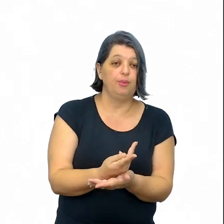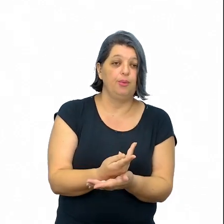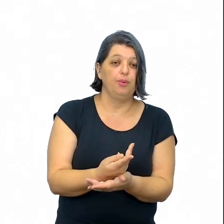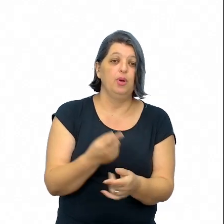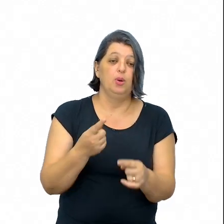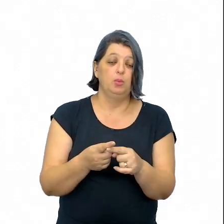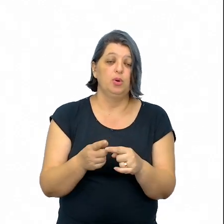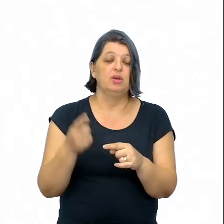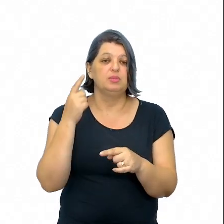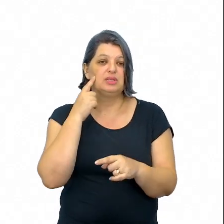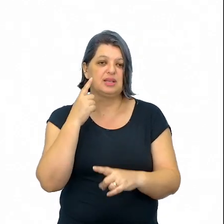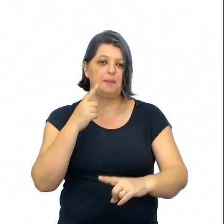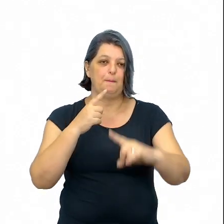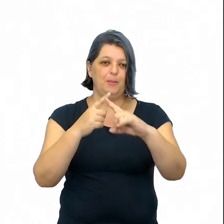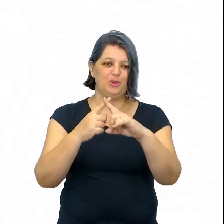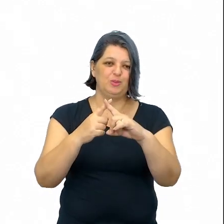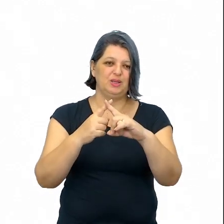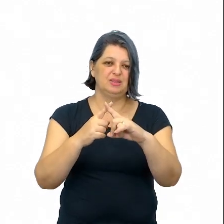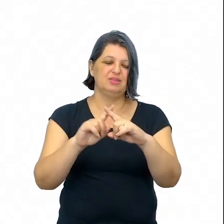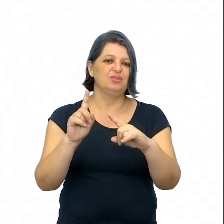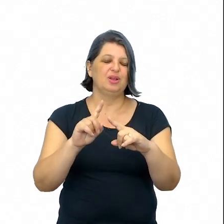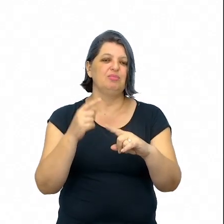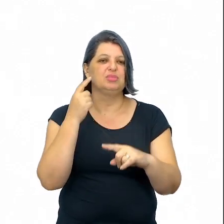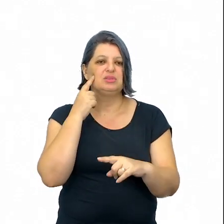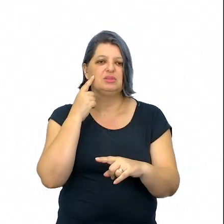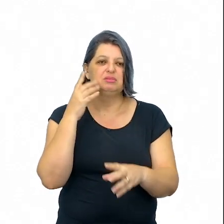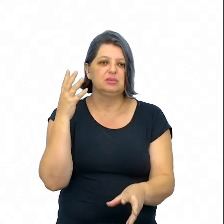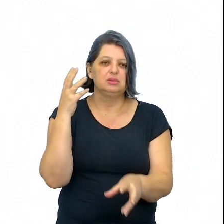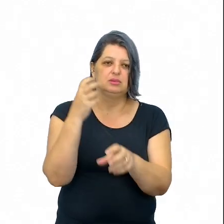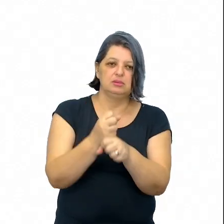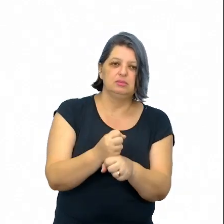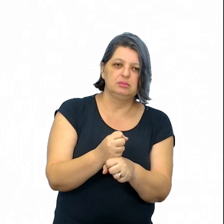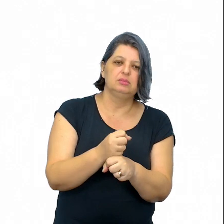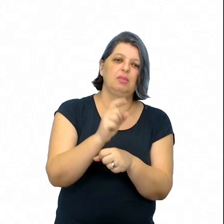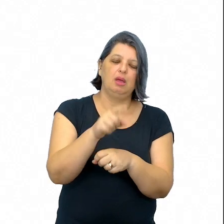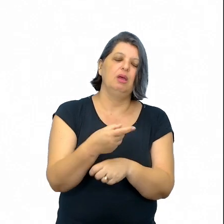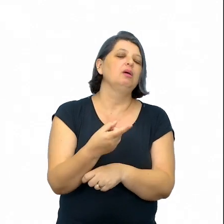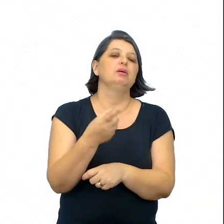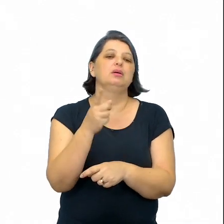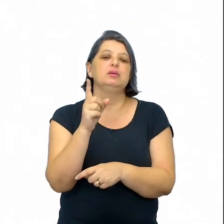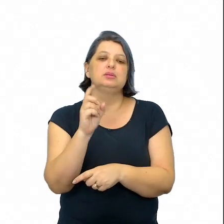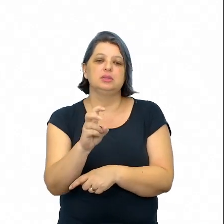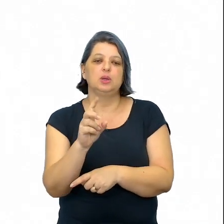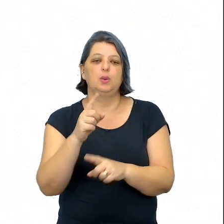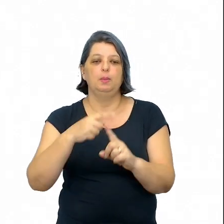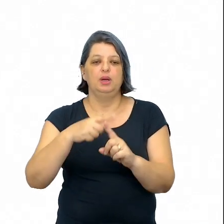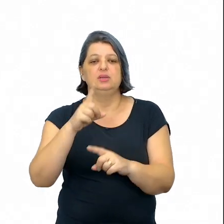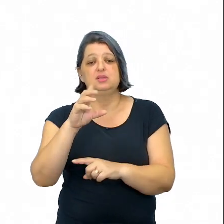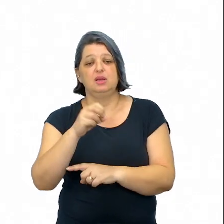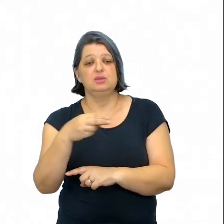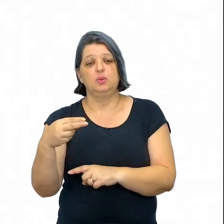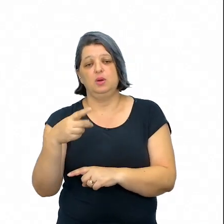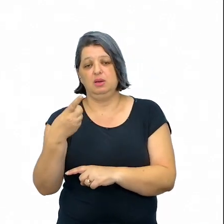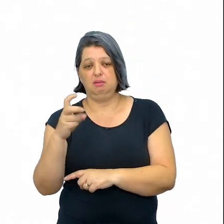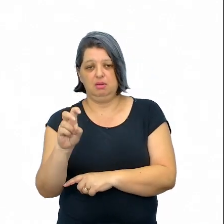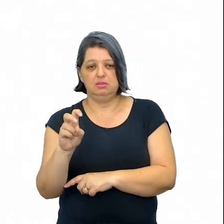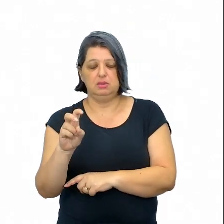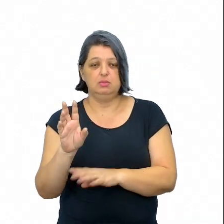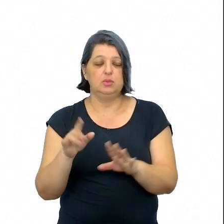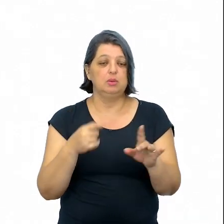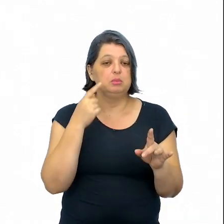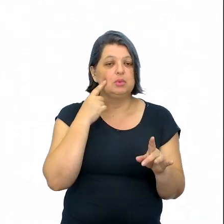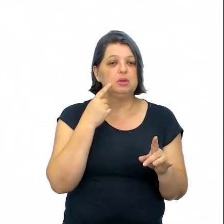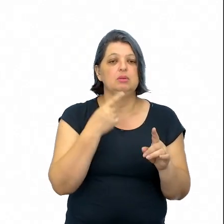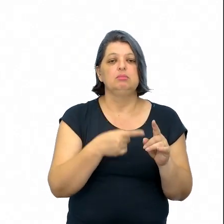dele multiplicar, ele efetuou uma soma. 5 mais 10 dá 15. E o aluno que colocou 5, ao invés de ele efetuar